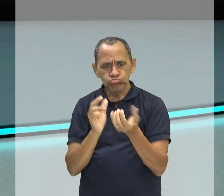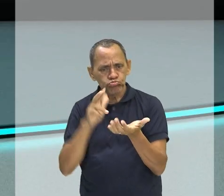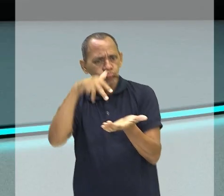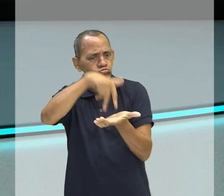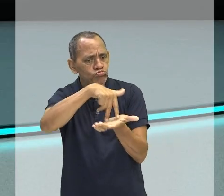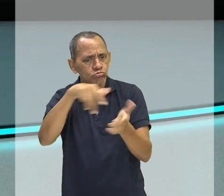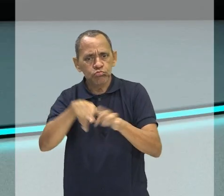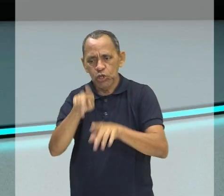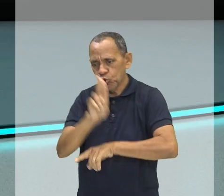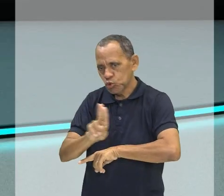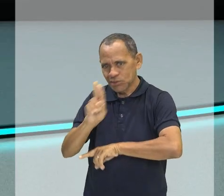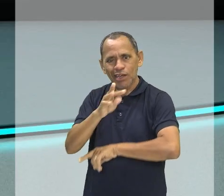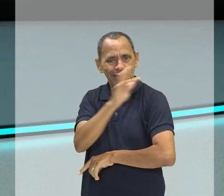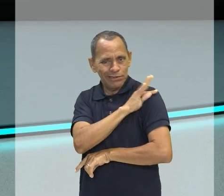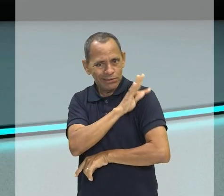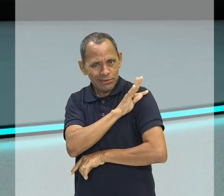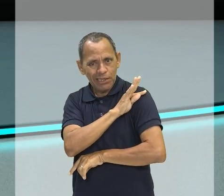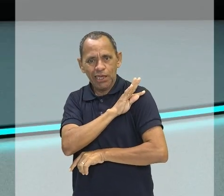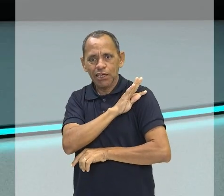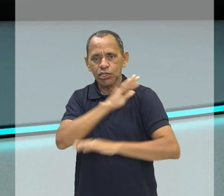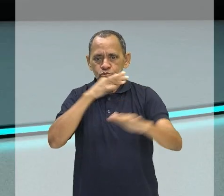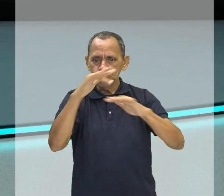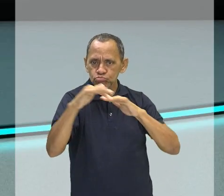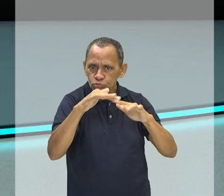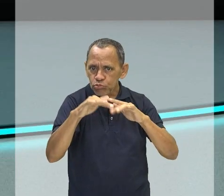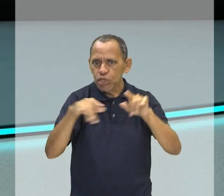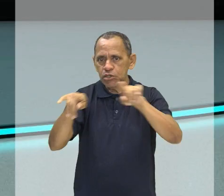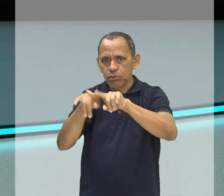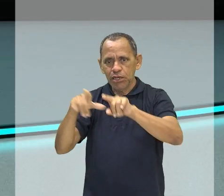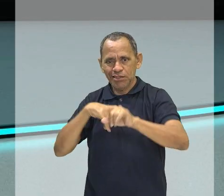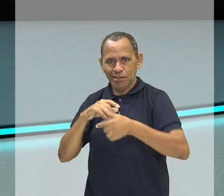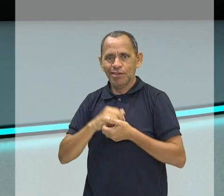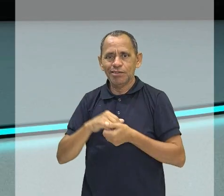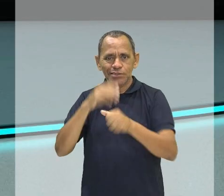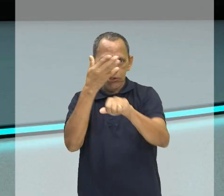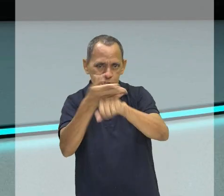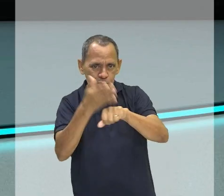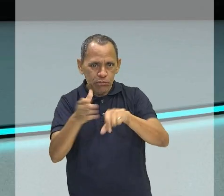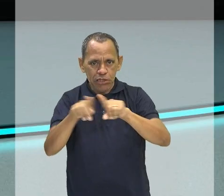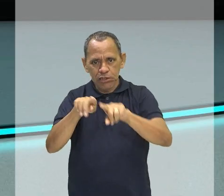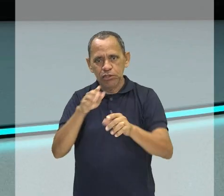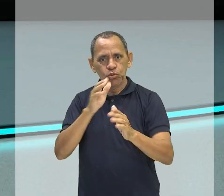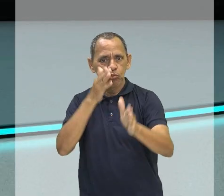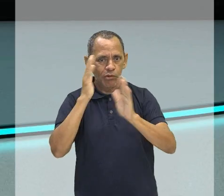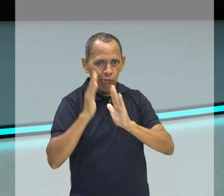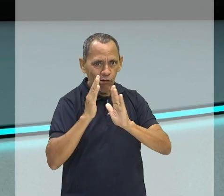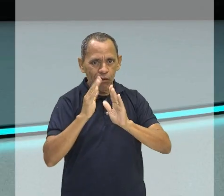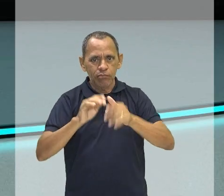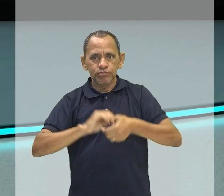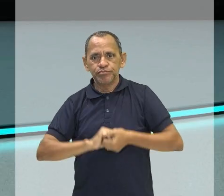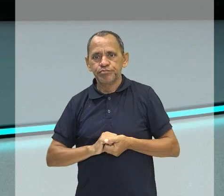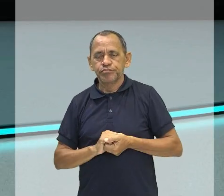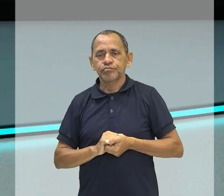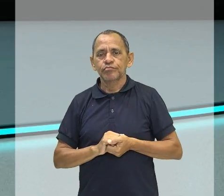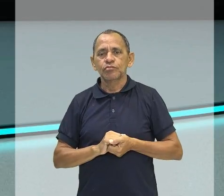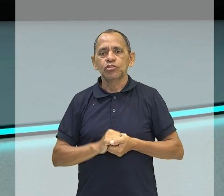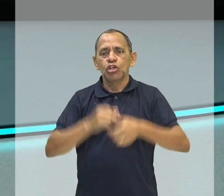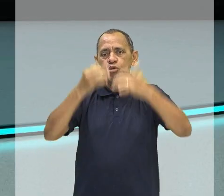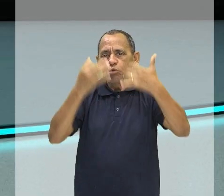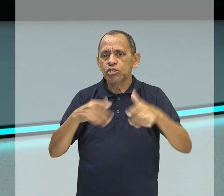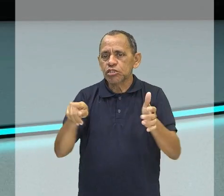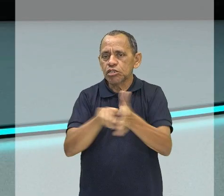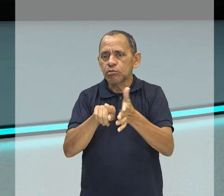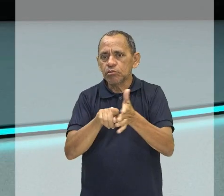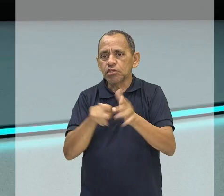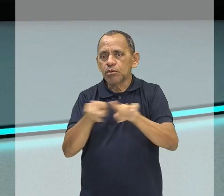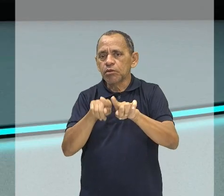as técnicas e movimentos que vêm aí do Karatê. Falando um pouquinho ainda do Karatê